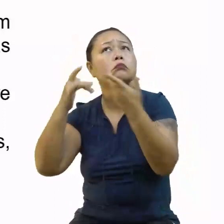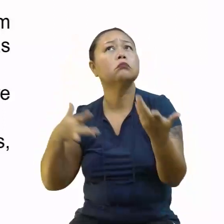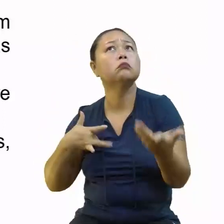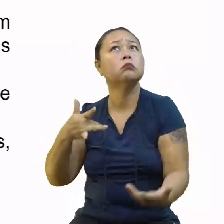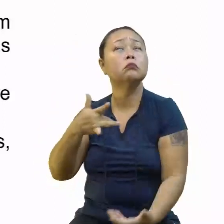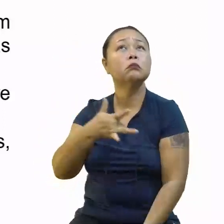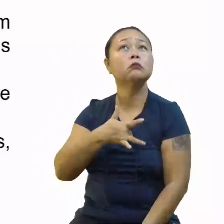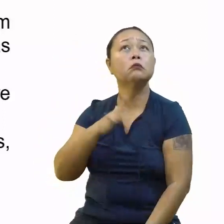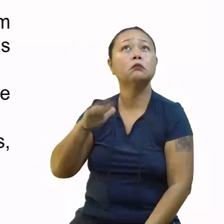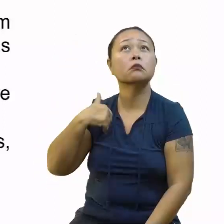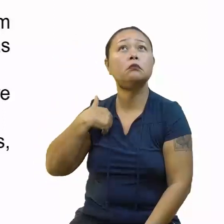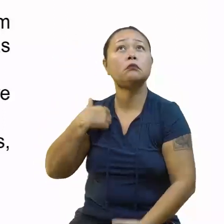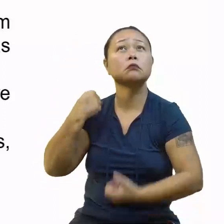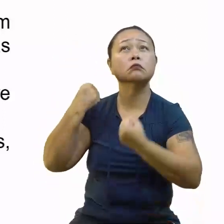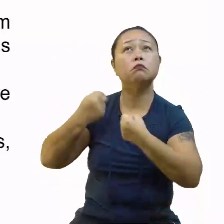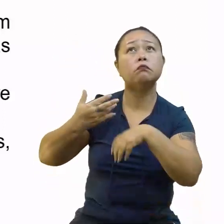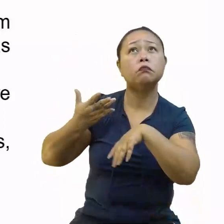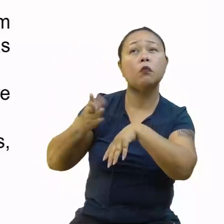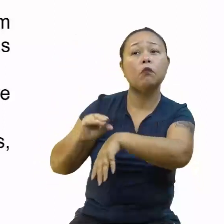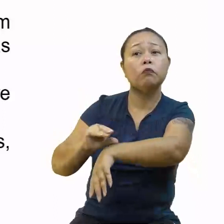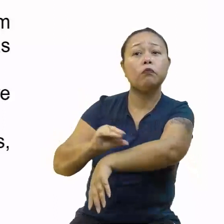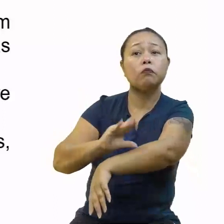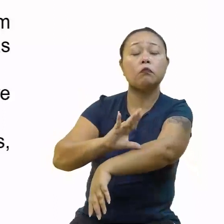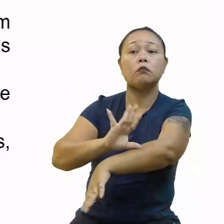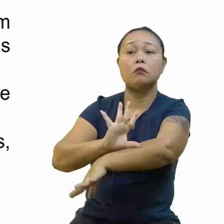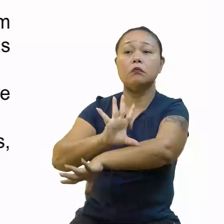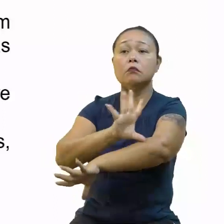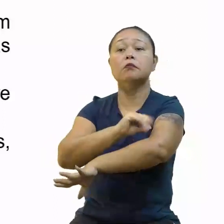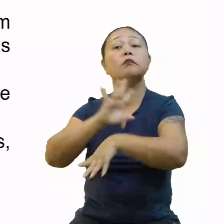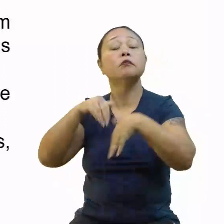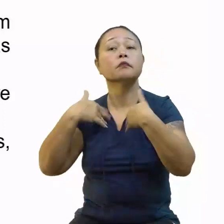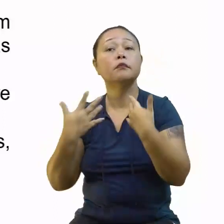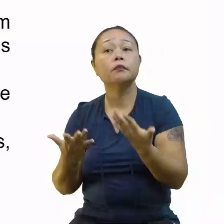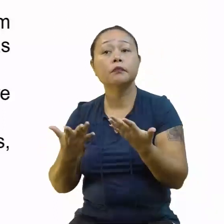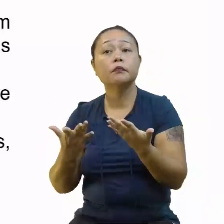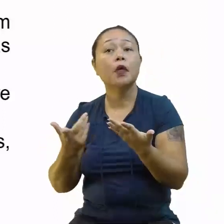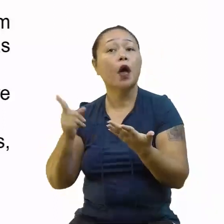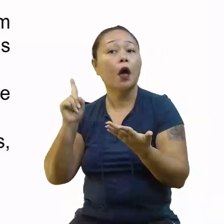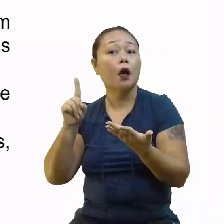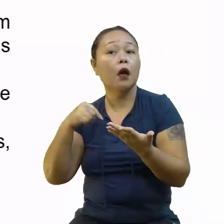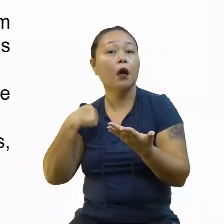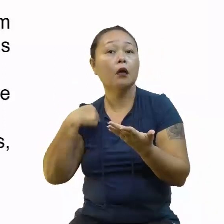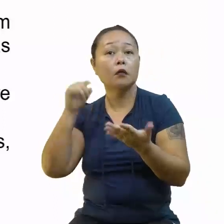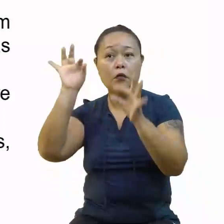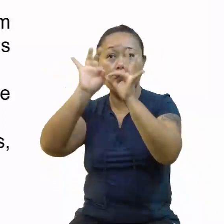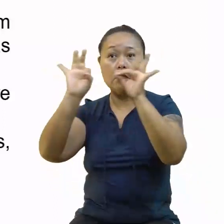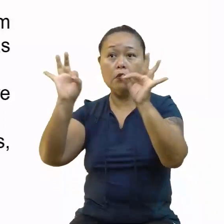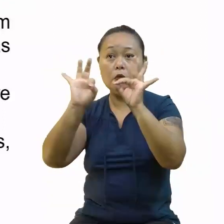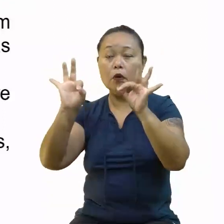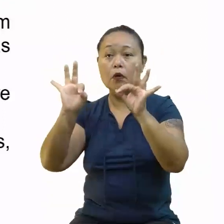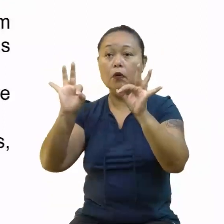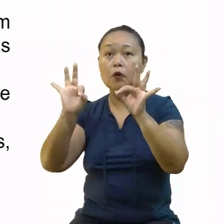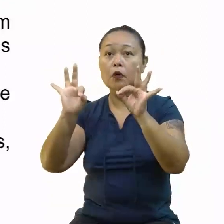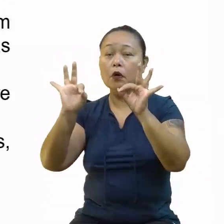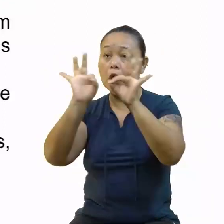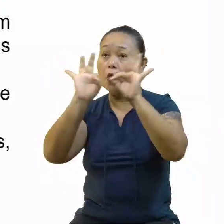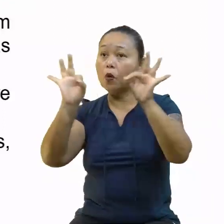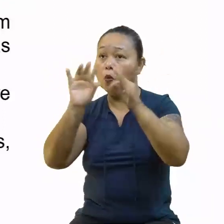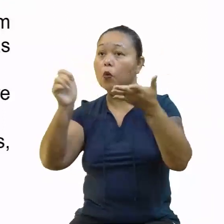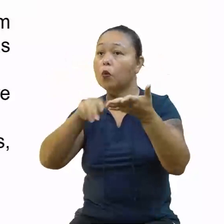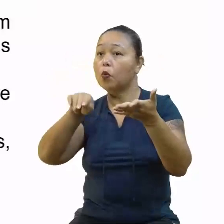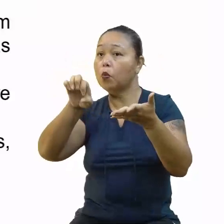saúde, o peso e a gordura corporal. Então, geralmente a gente vem aqui, dica que a professora Elisão já vai dar